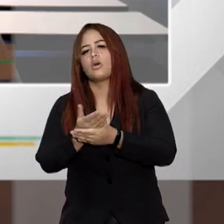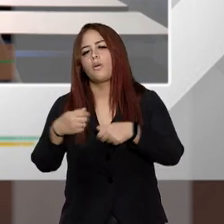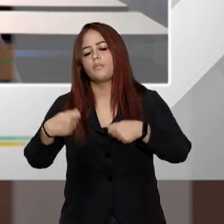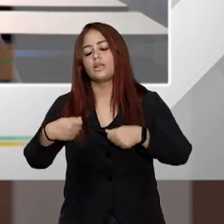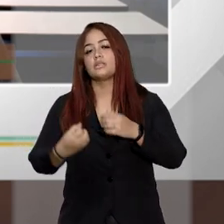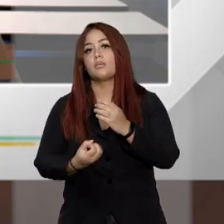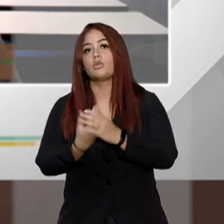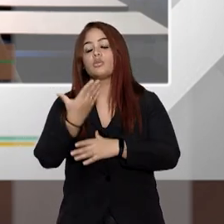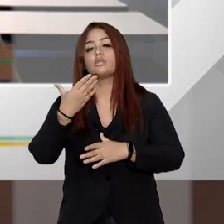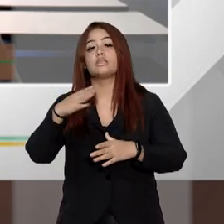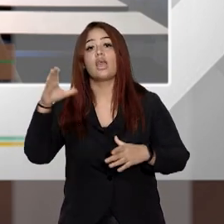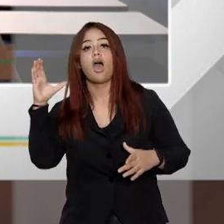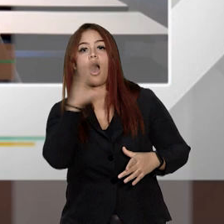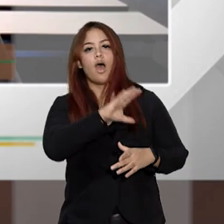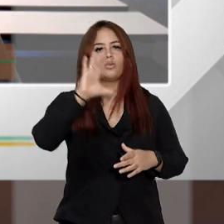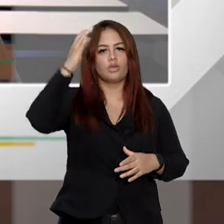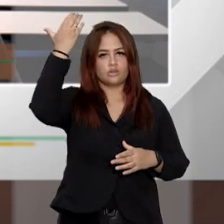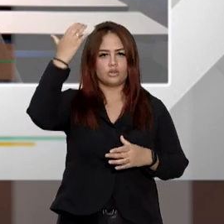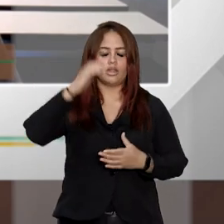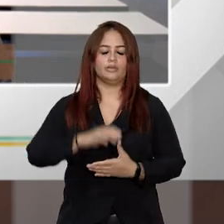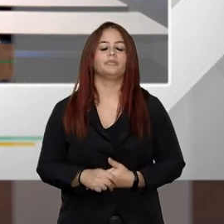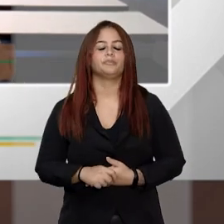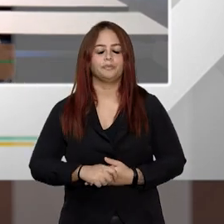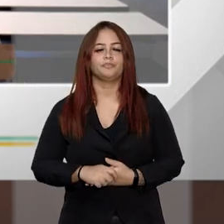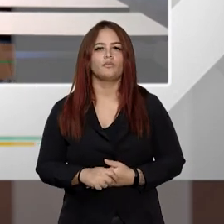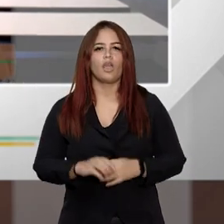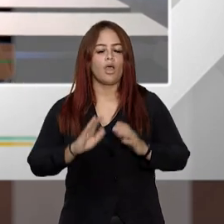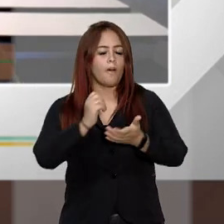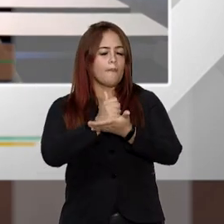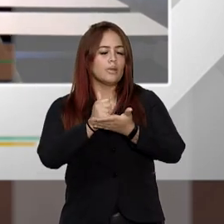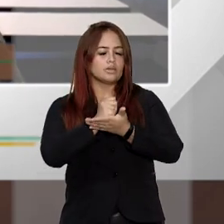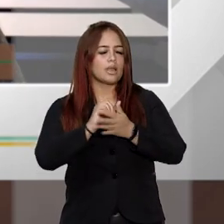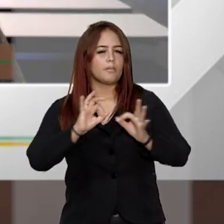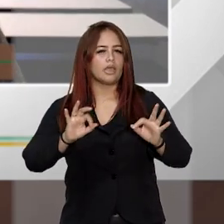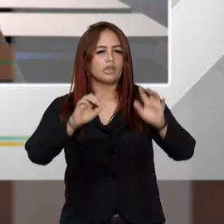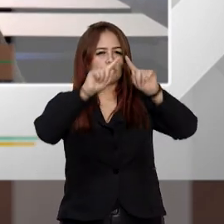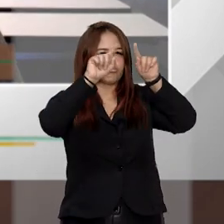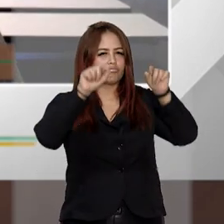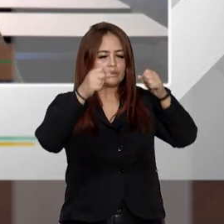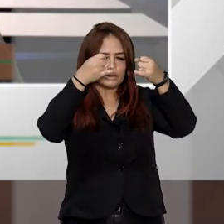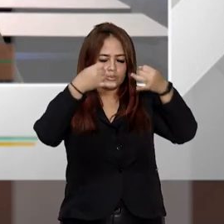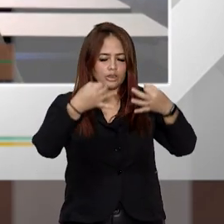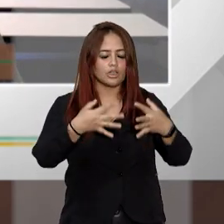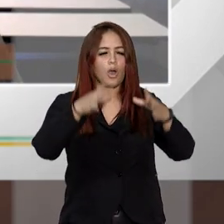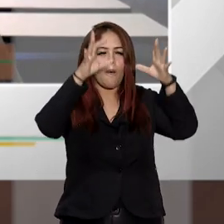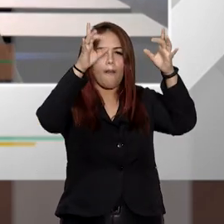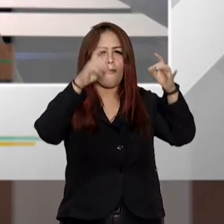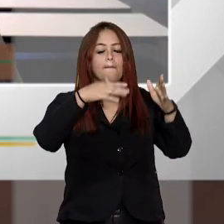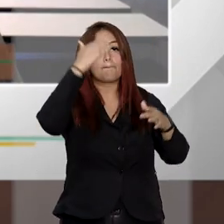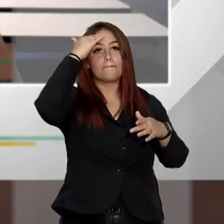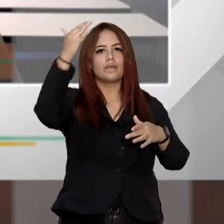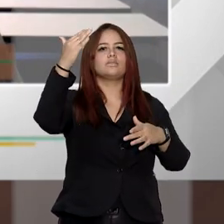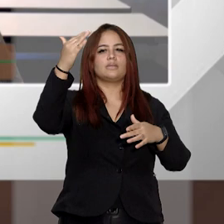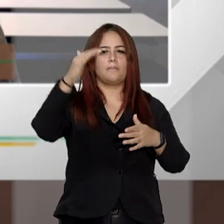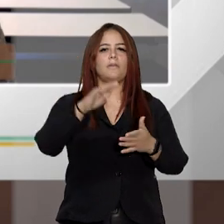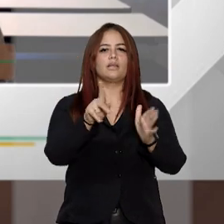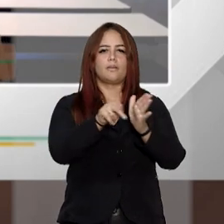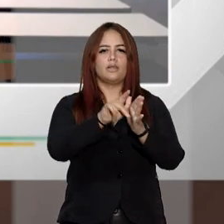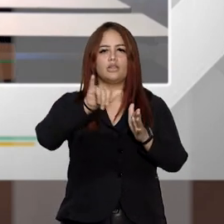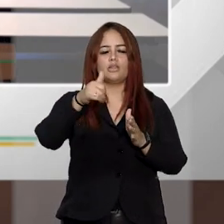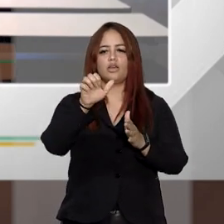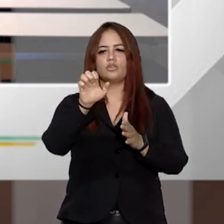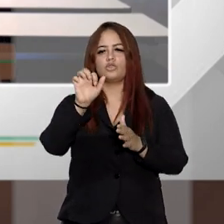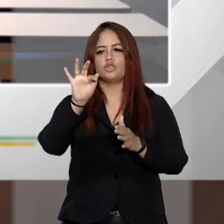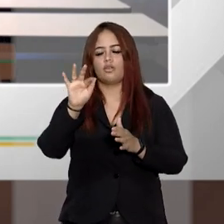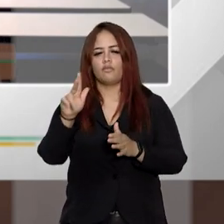seus resultados imediatamente. Basicamente, esse é um quadro com as principais características dos juizados especiais